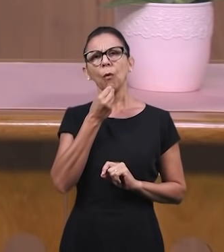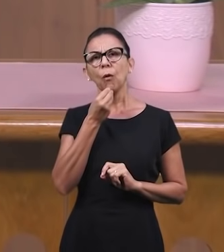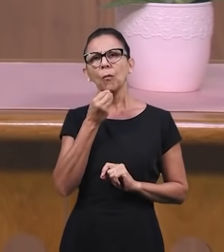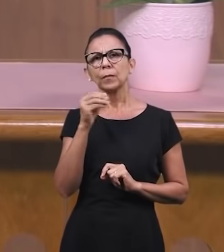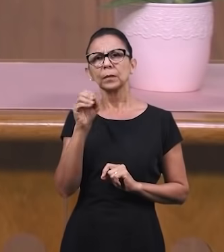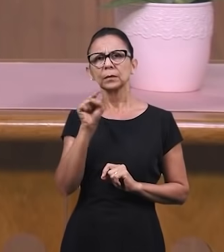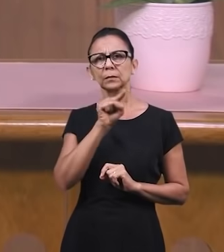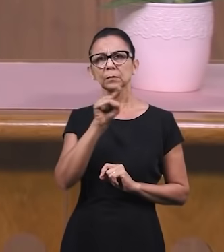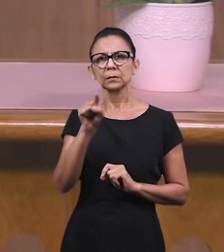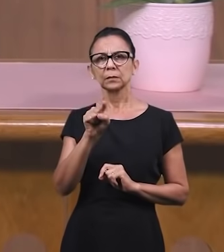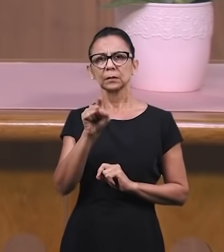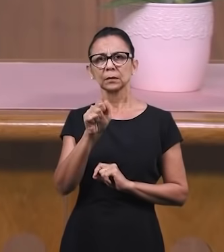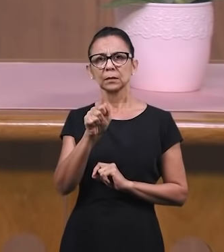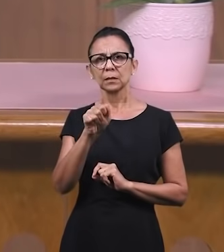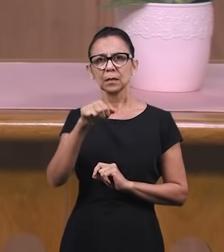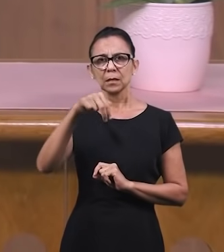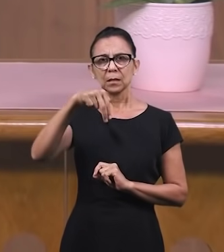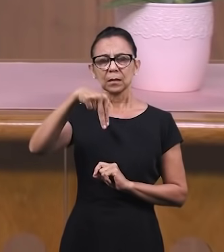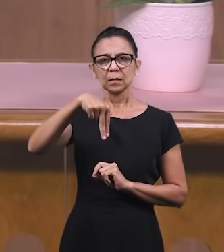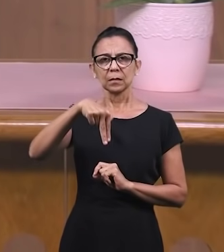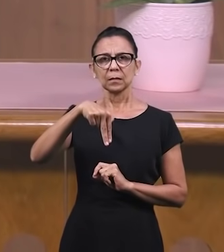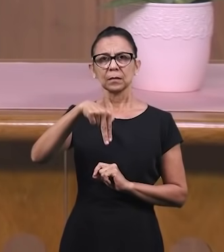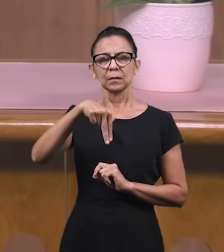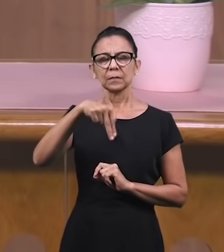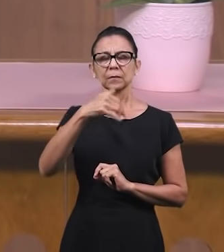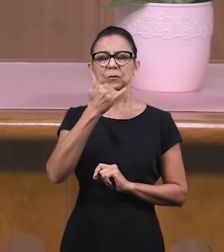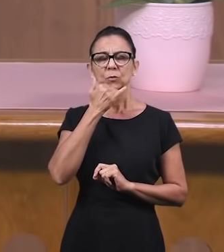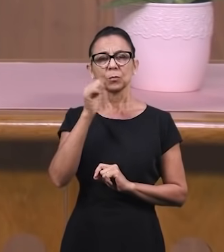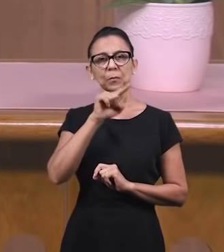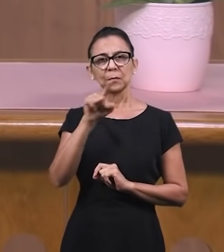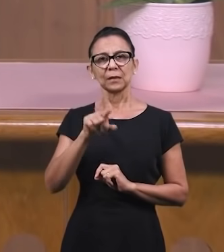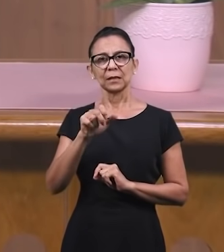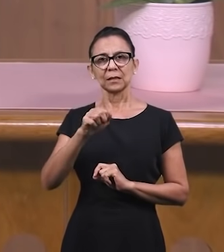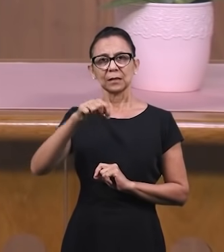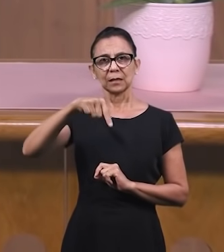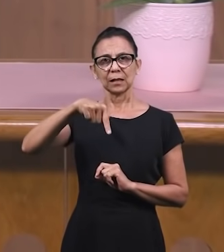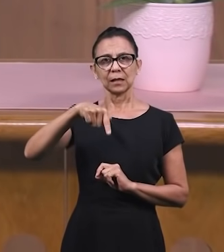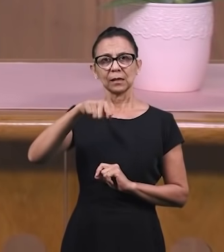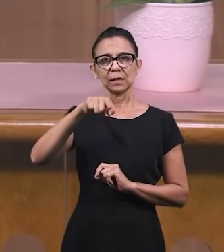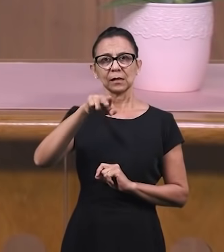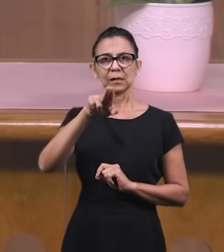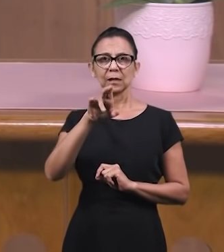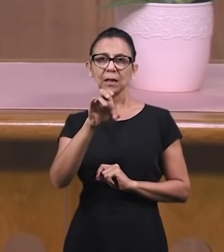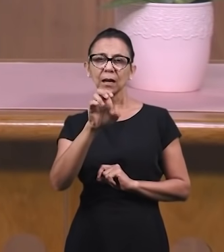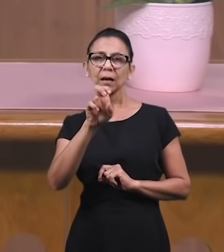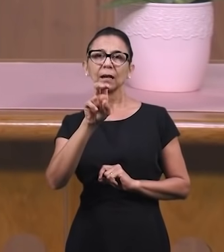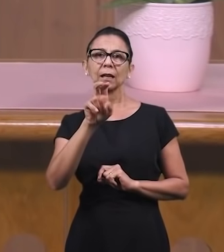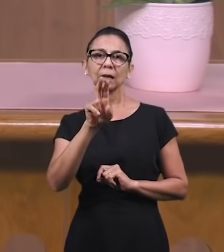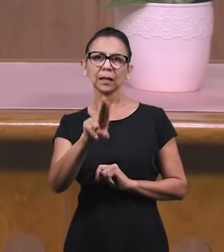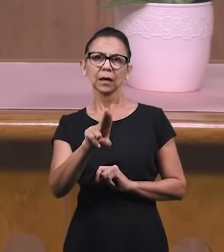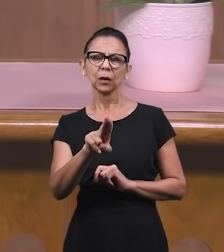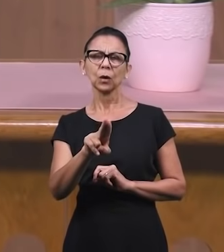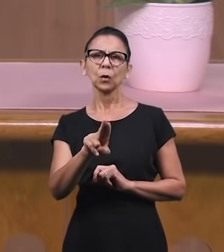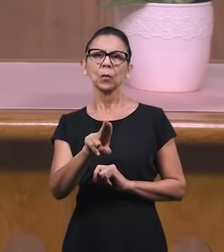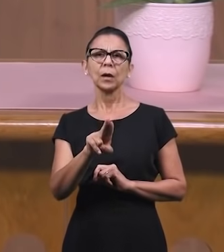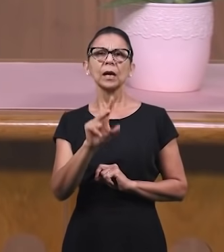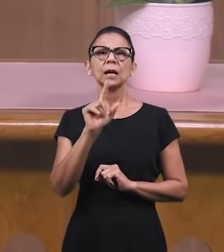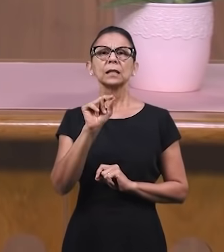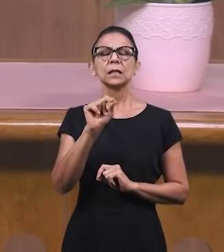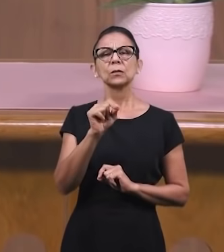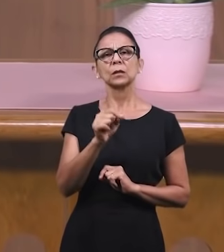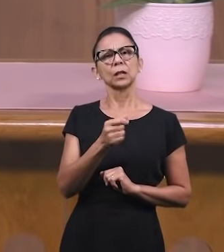um homem chamado Zaqueu. Zaqueu era um publicano. E o que eram os publicanos? Os publicanos eram cobradores de